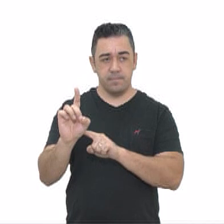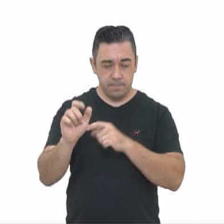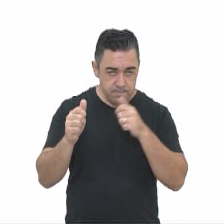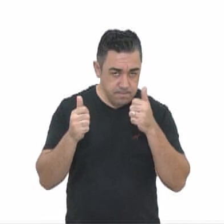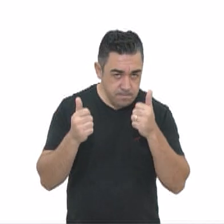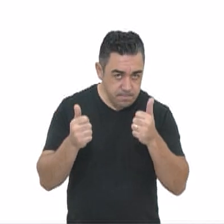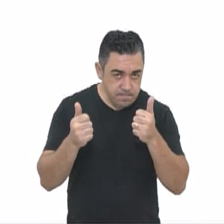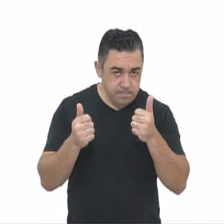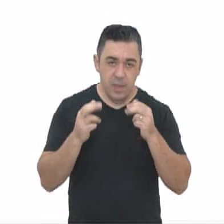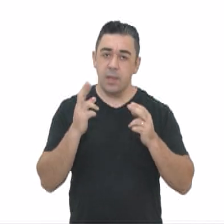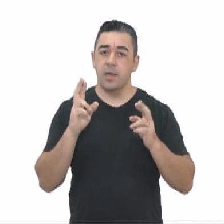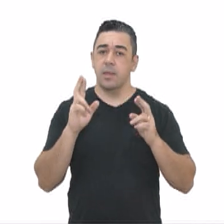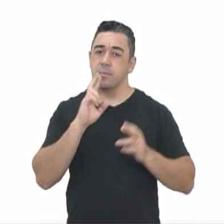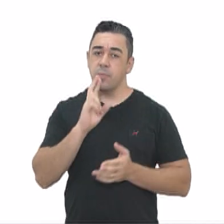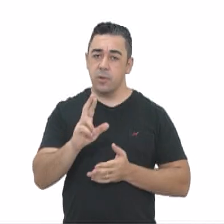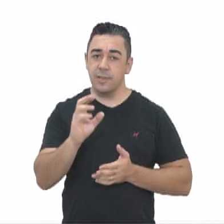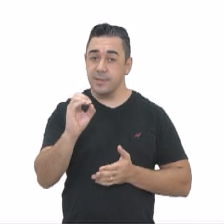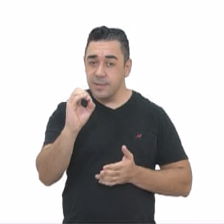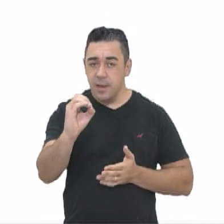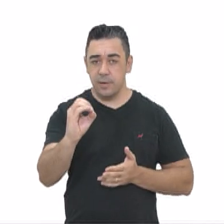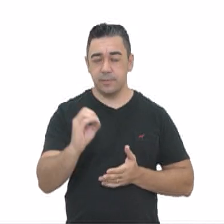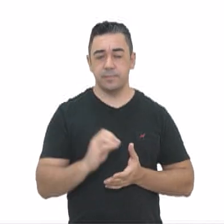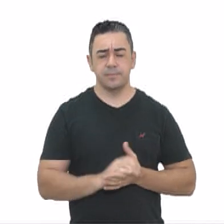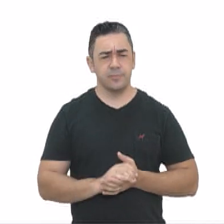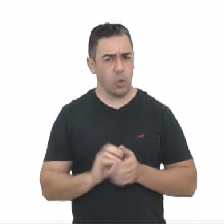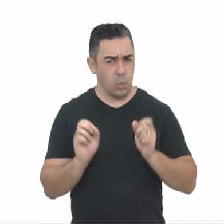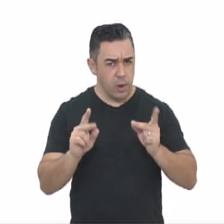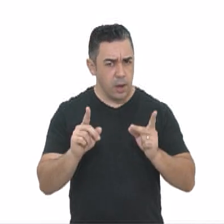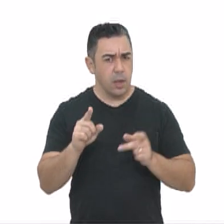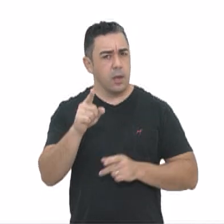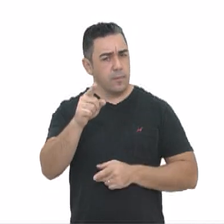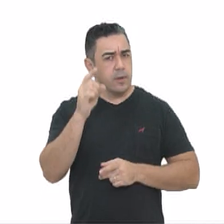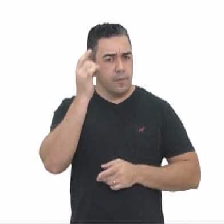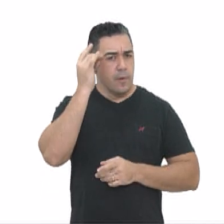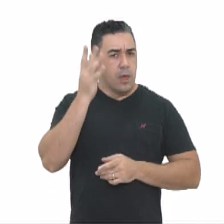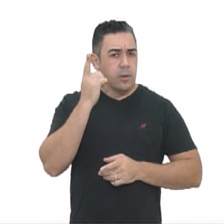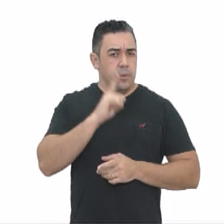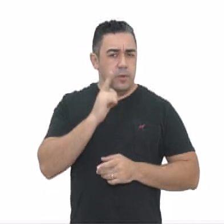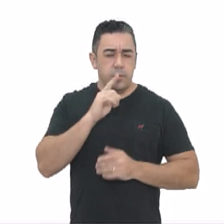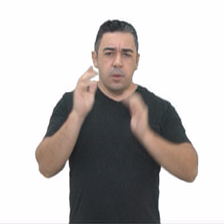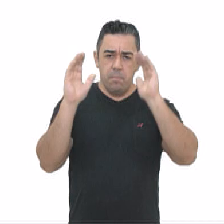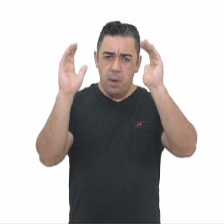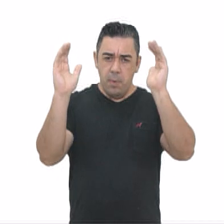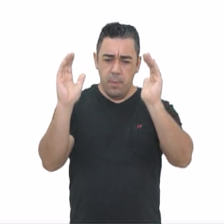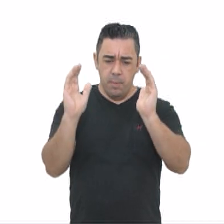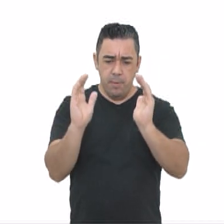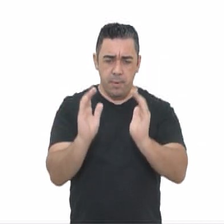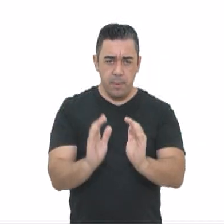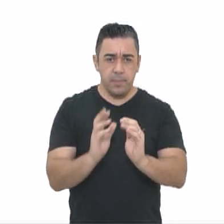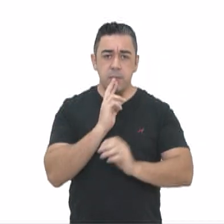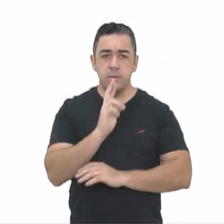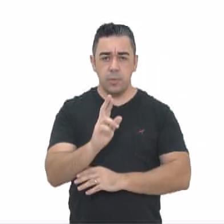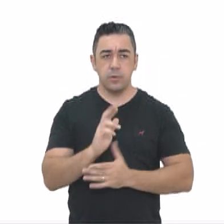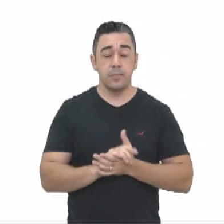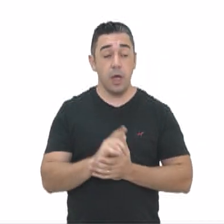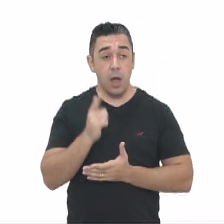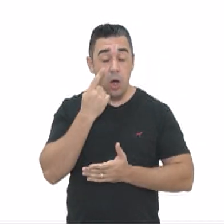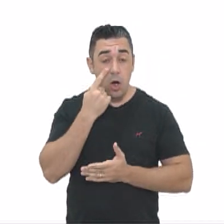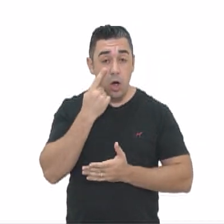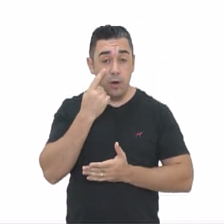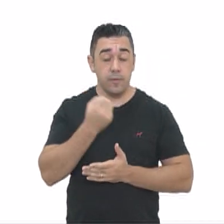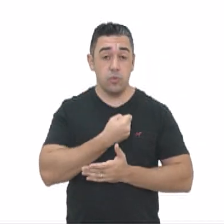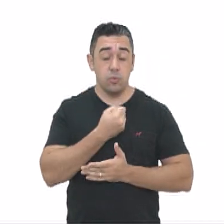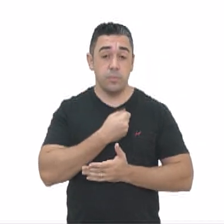O resultado é 0, ok? Espero que tenha sido fácil, que você tenha conseguido fazer. Vamos agora para o exercício